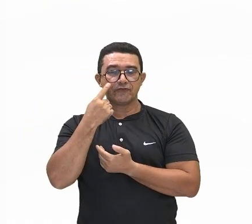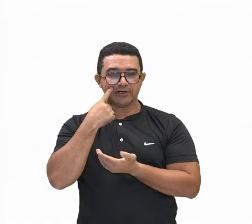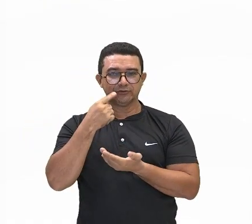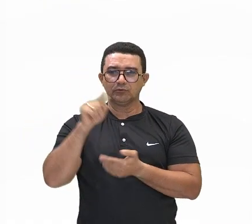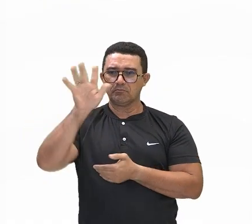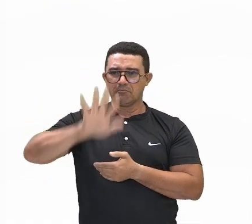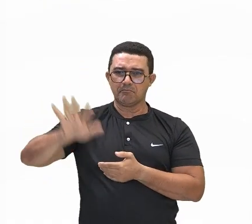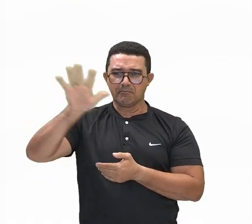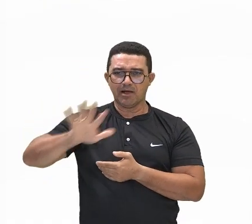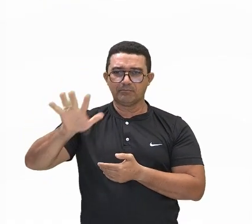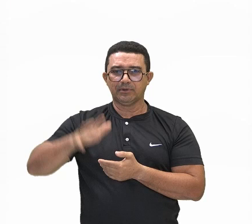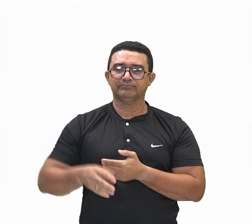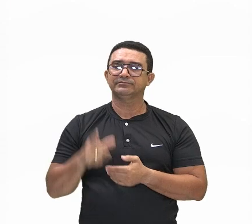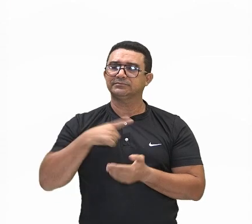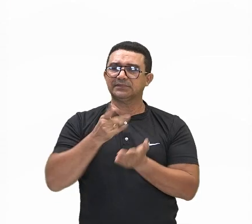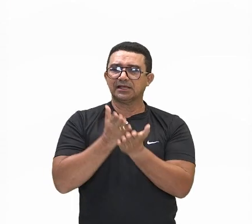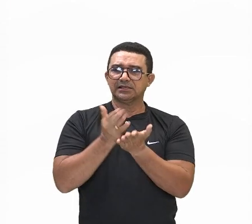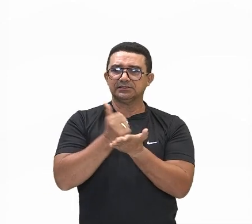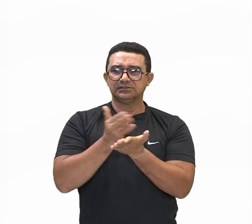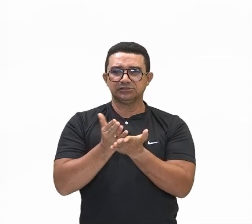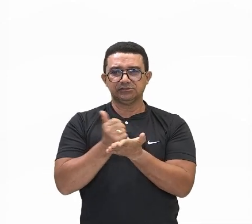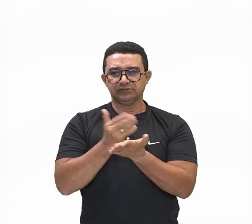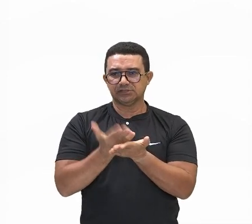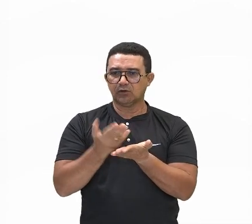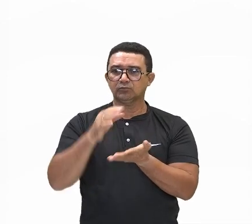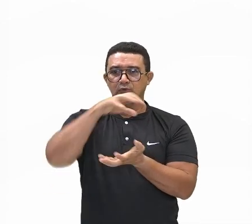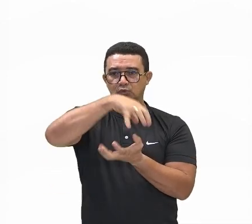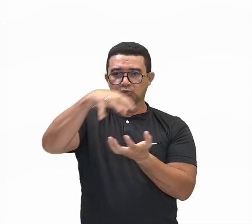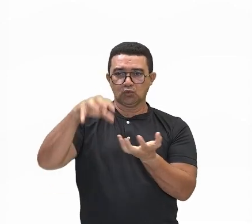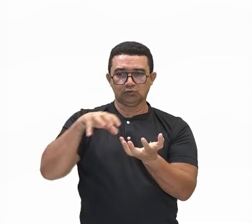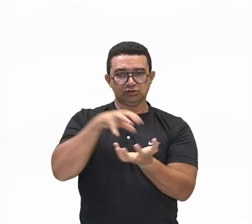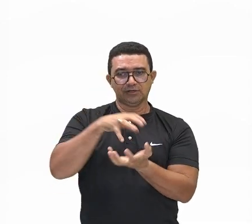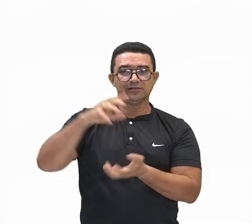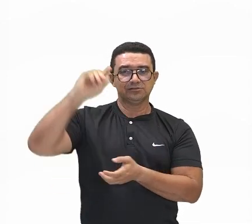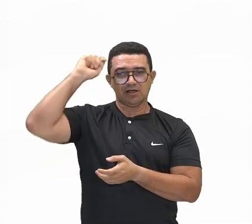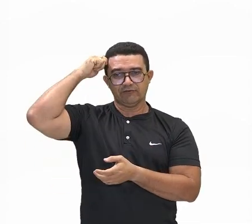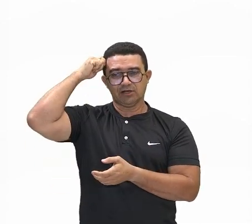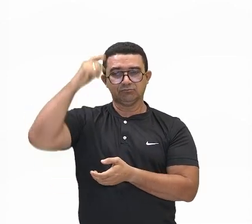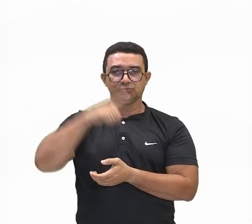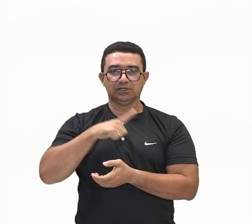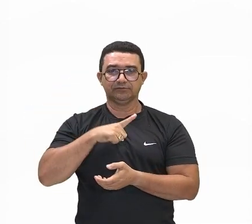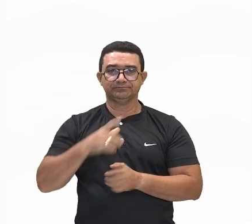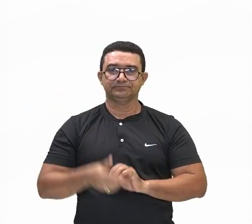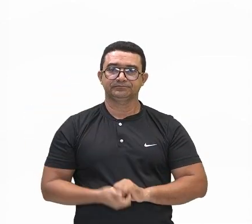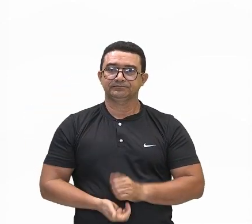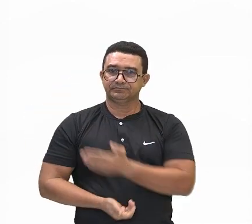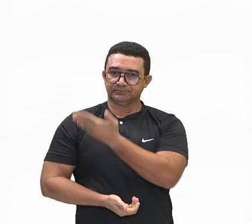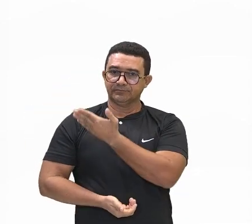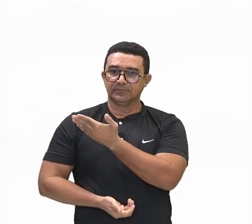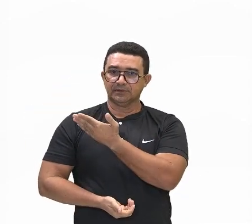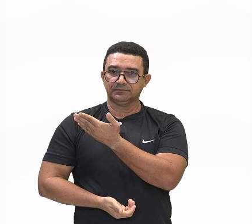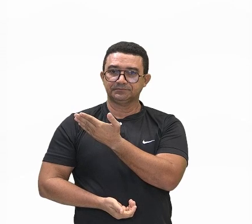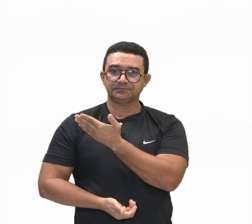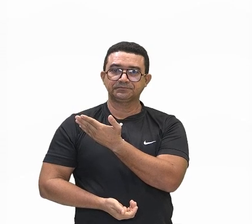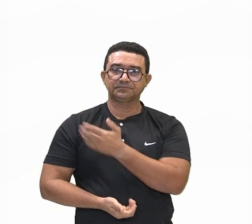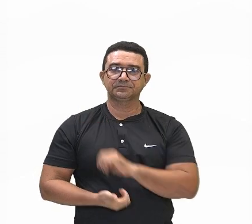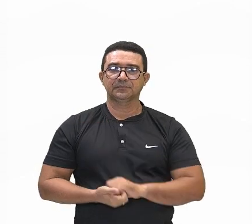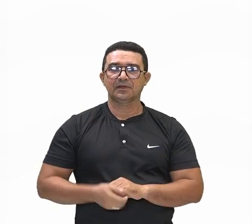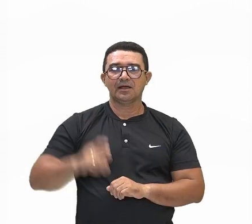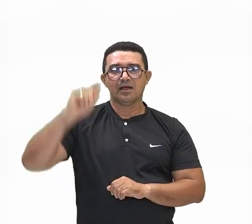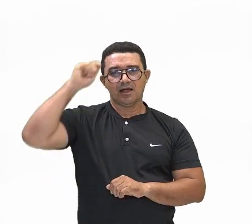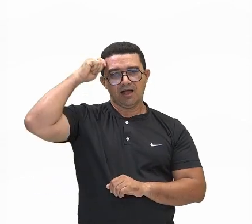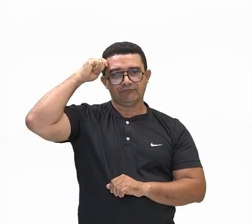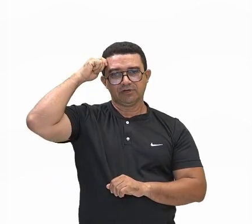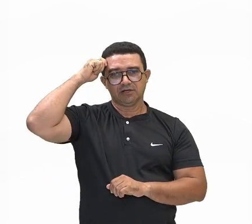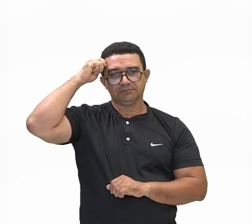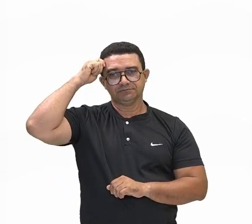que se tem aí a divisão, né, do continente africano, nós teremos aí a África subsaariana, que é a África